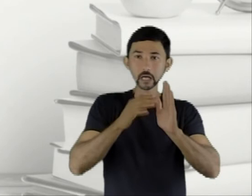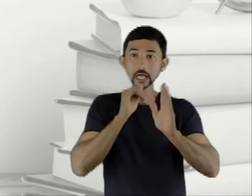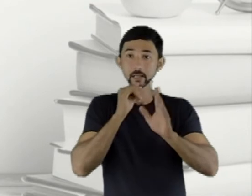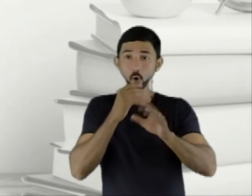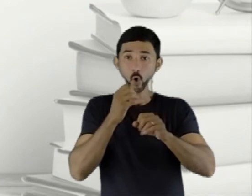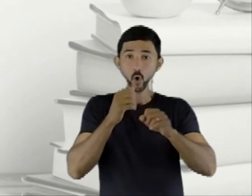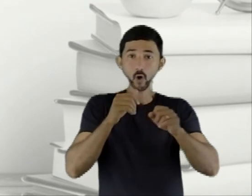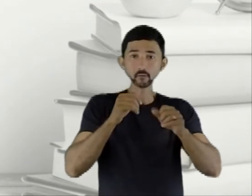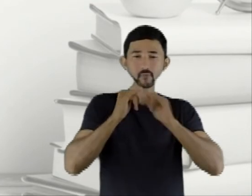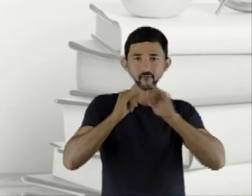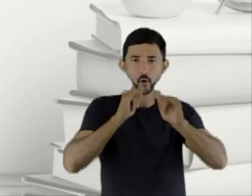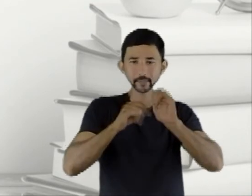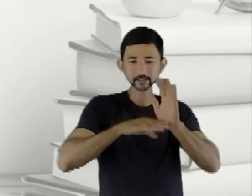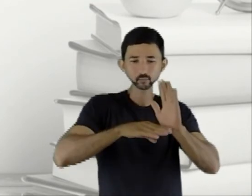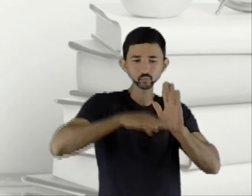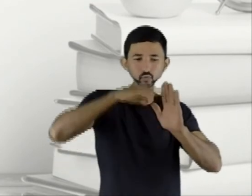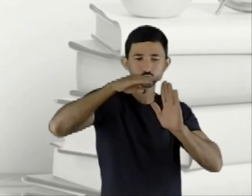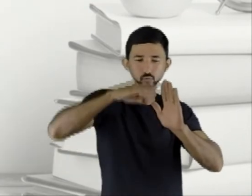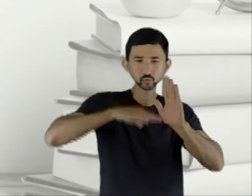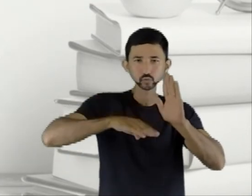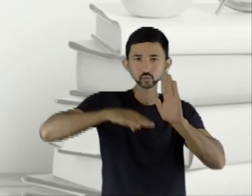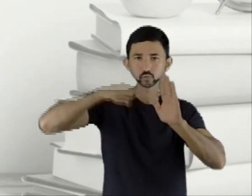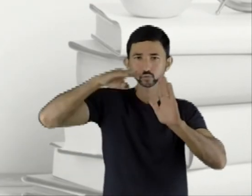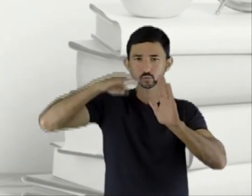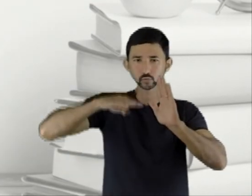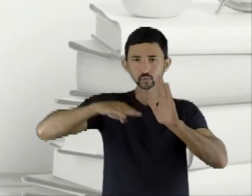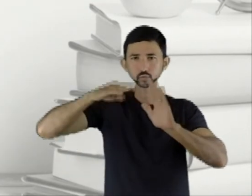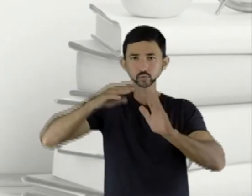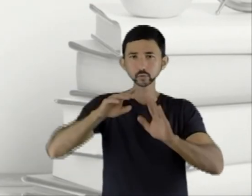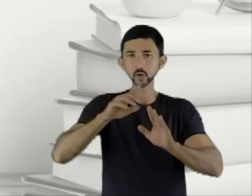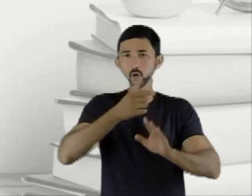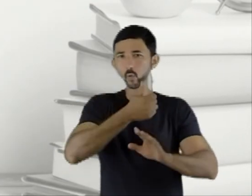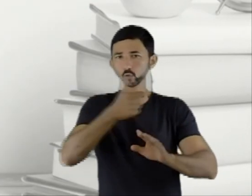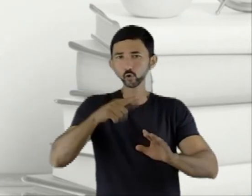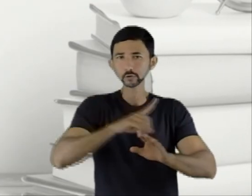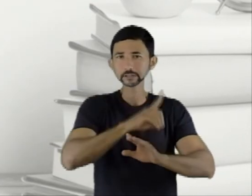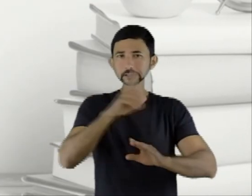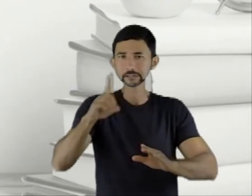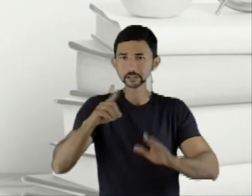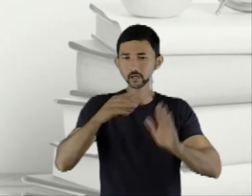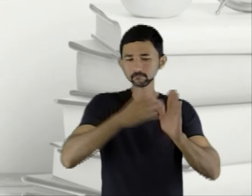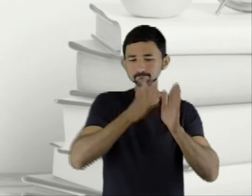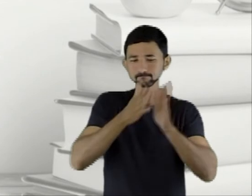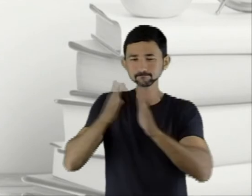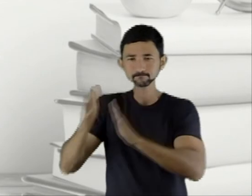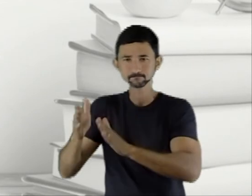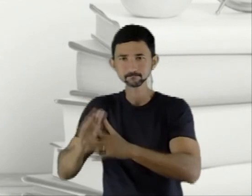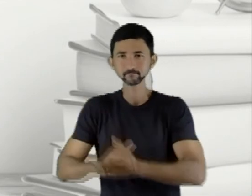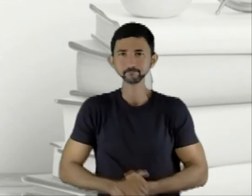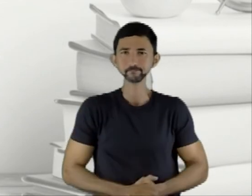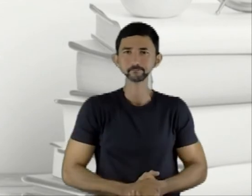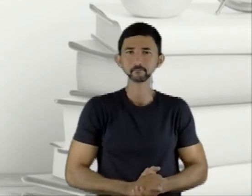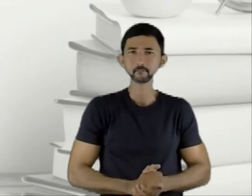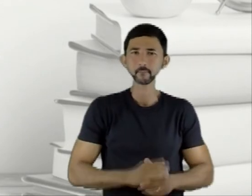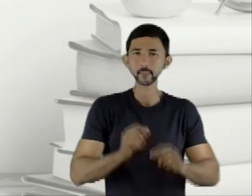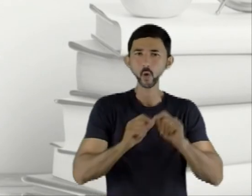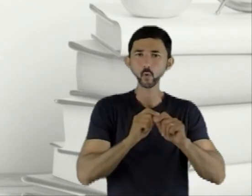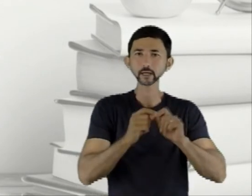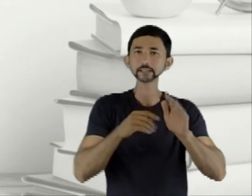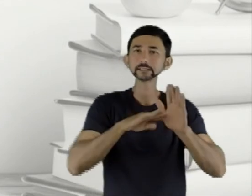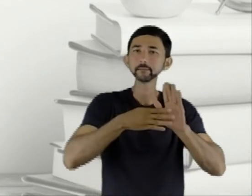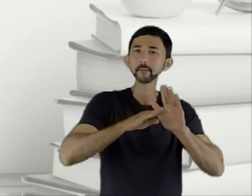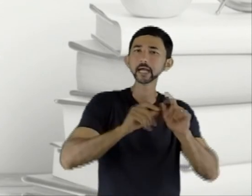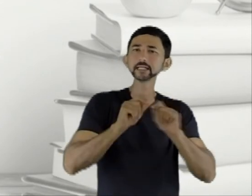certo? Nos 12 primeiros dias. Como há 12 elementos, que é um número par, a mediana